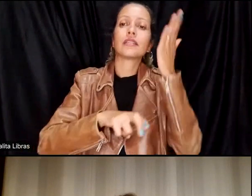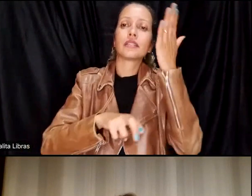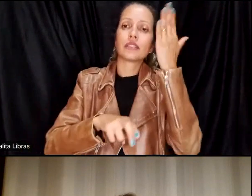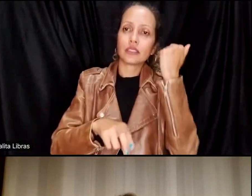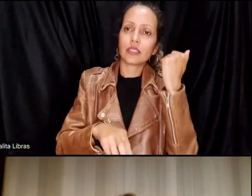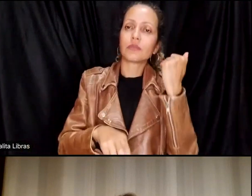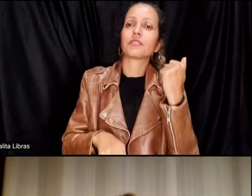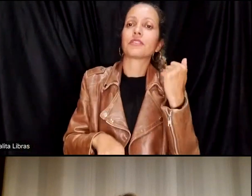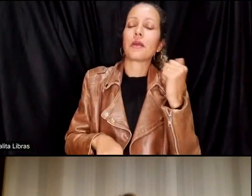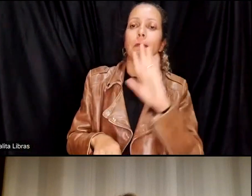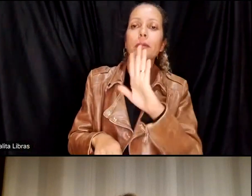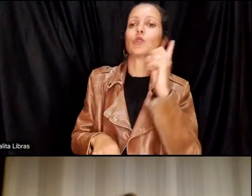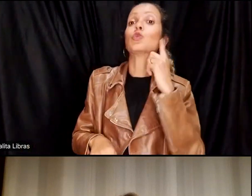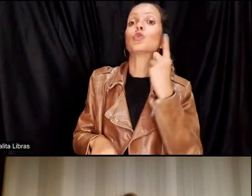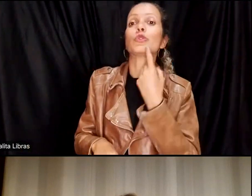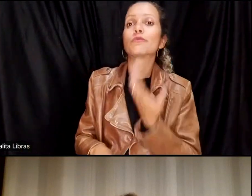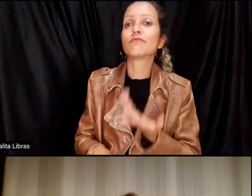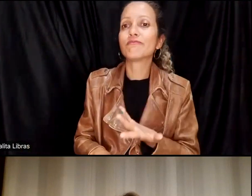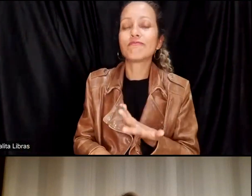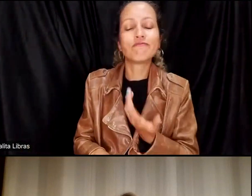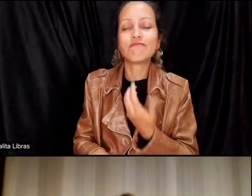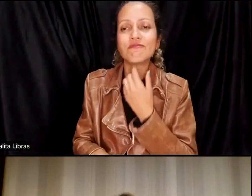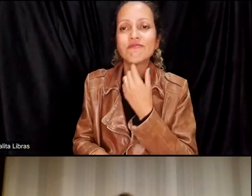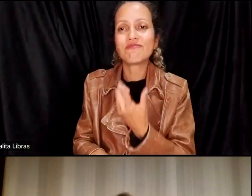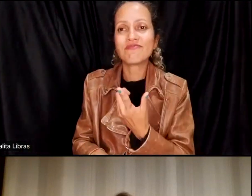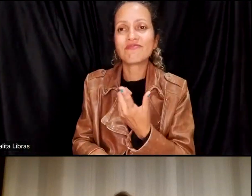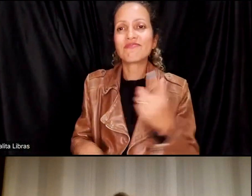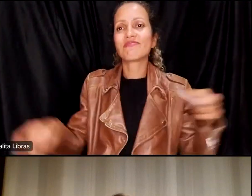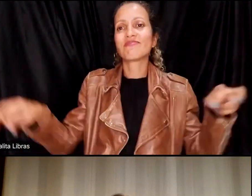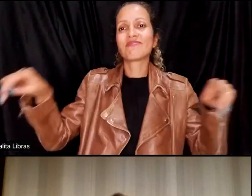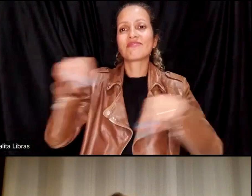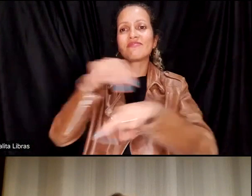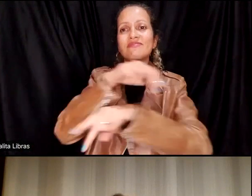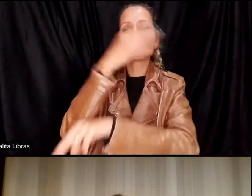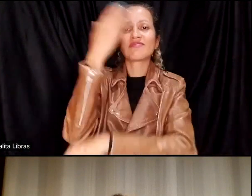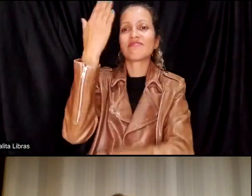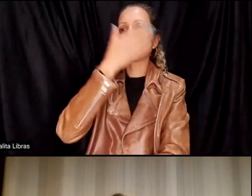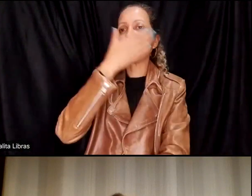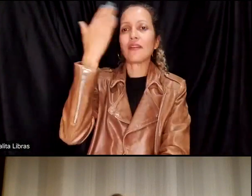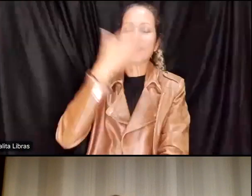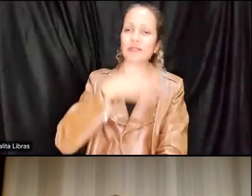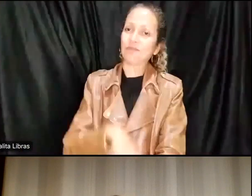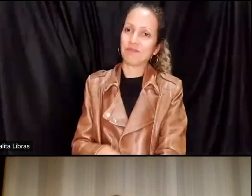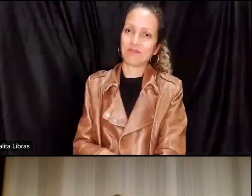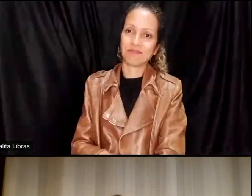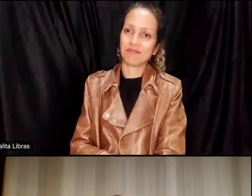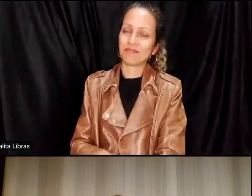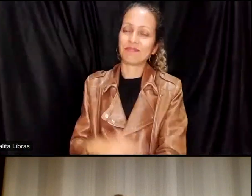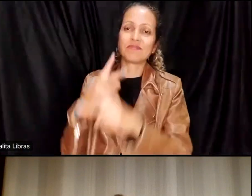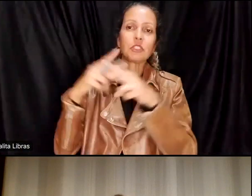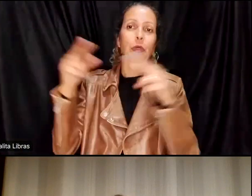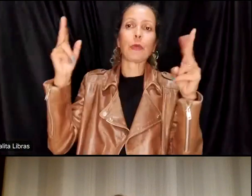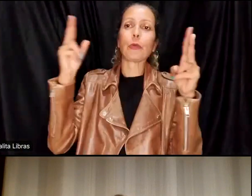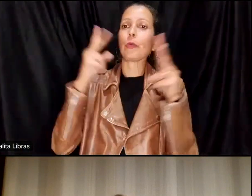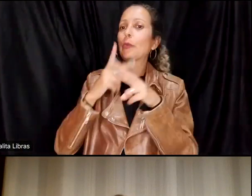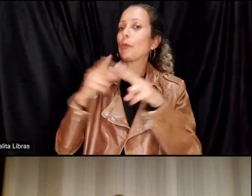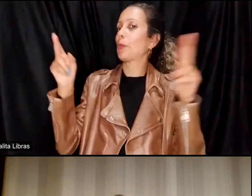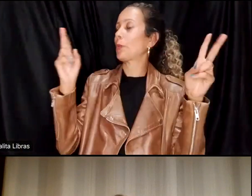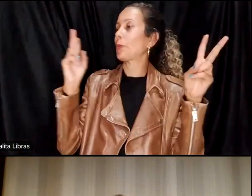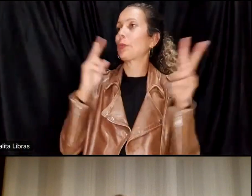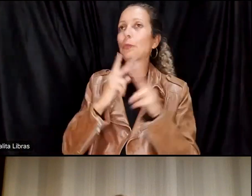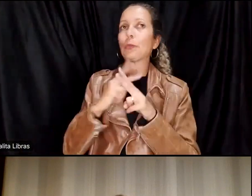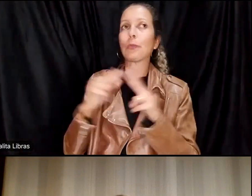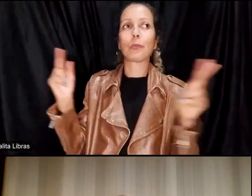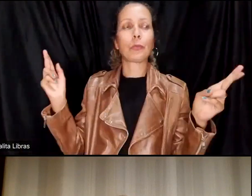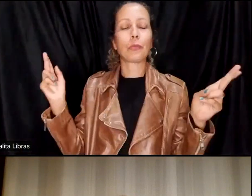surdo não. Ele passa despercebido. Despercebido. É isso. É esse